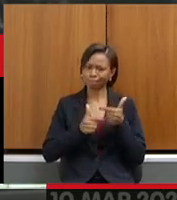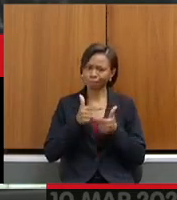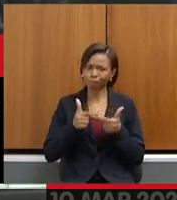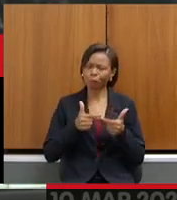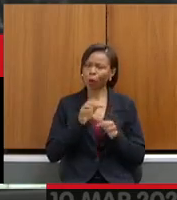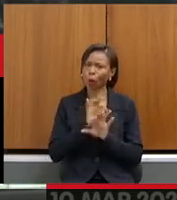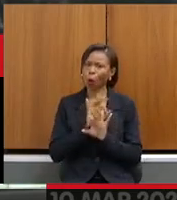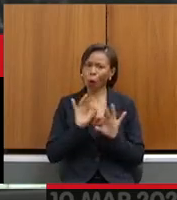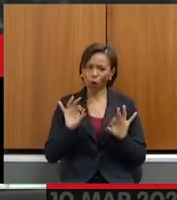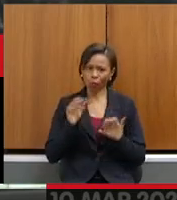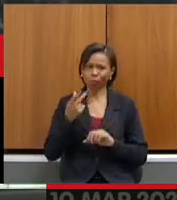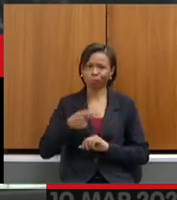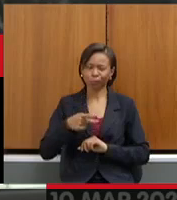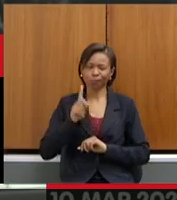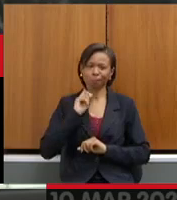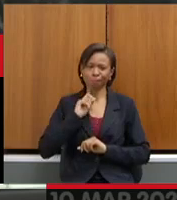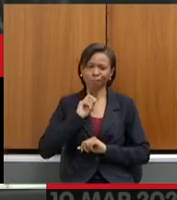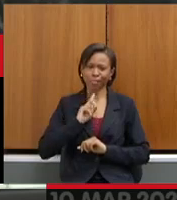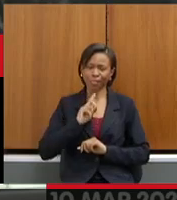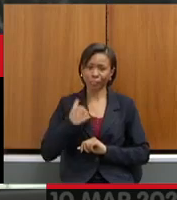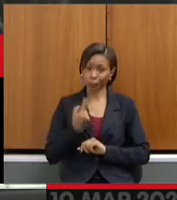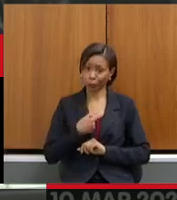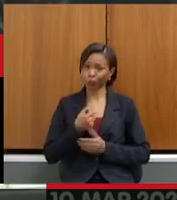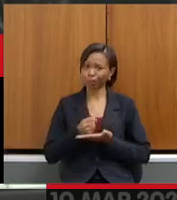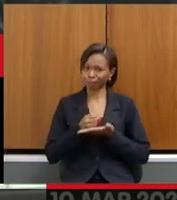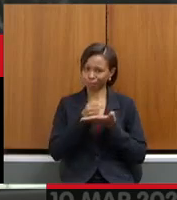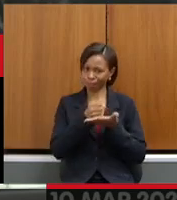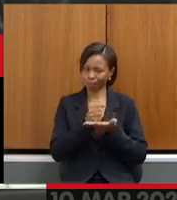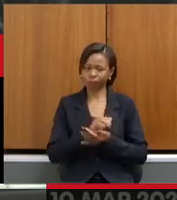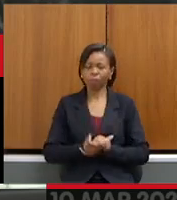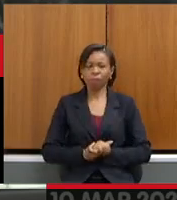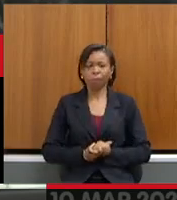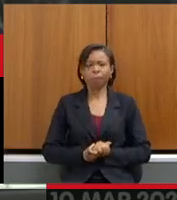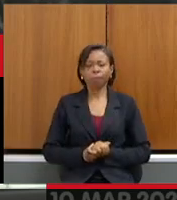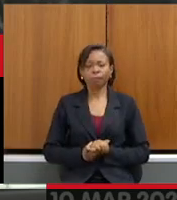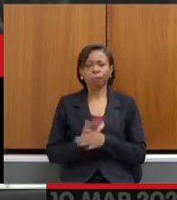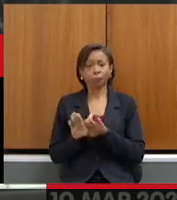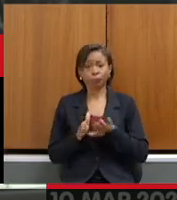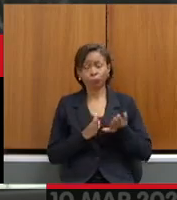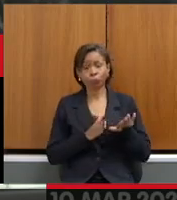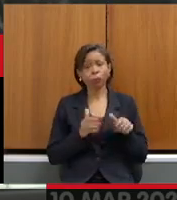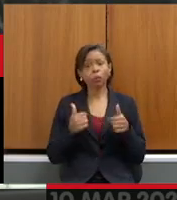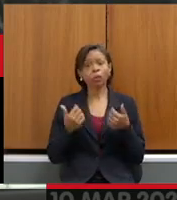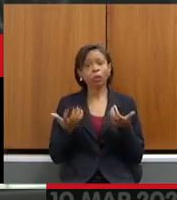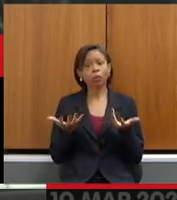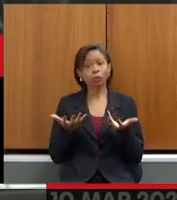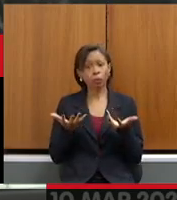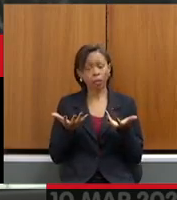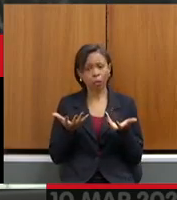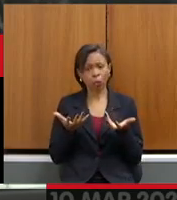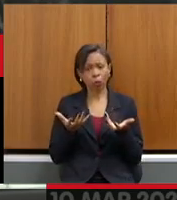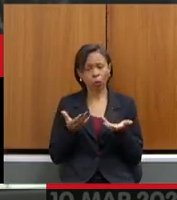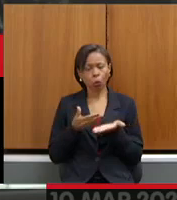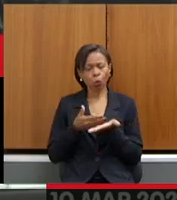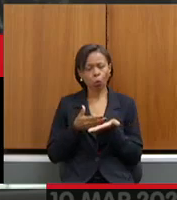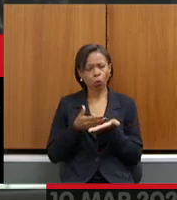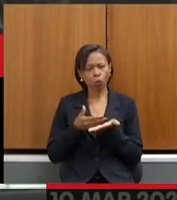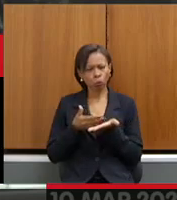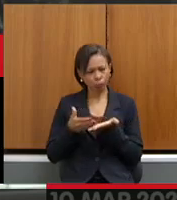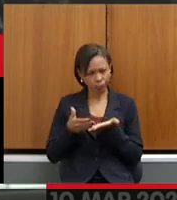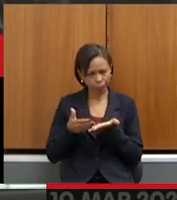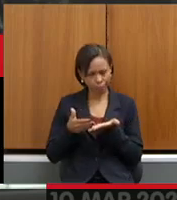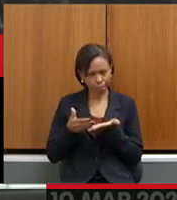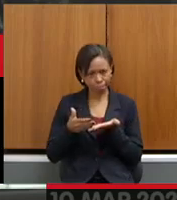Minas Gerais Conte conosco Oi gente eu quero aqui inicialmente